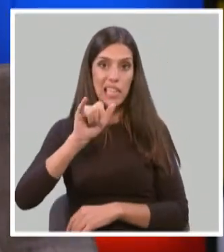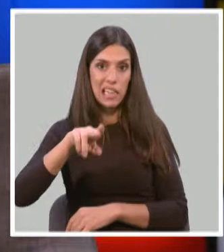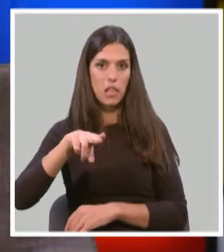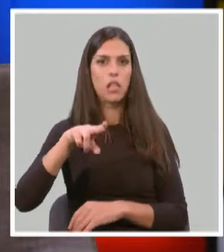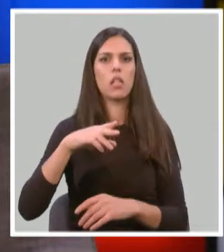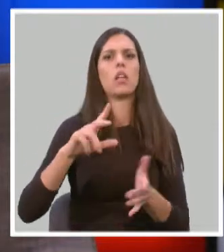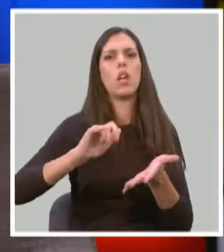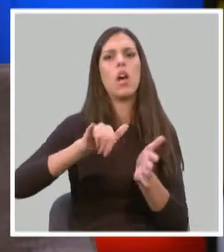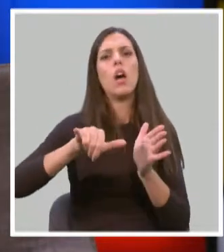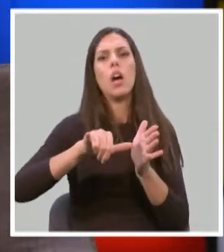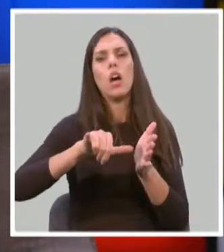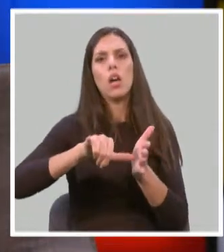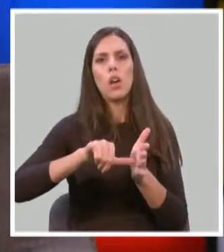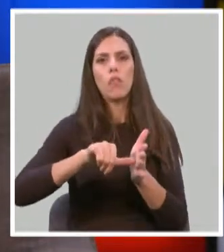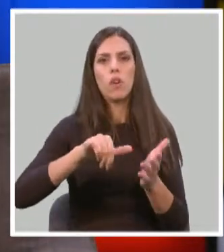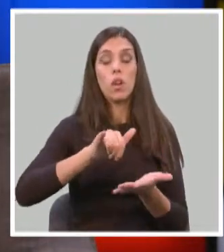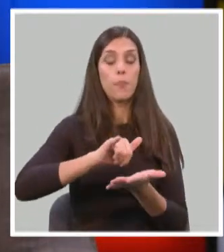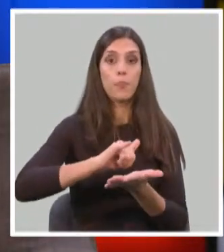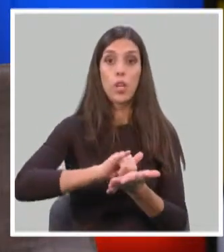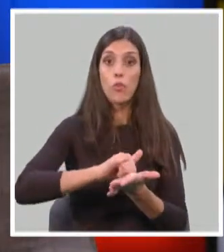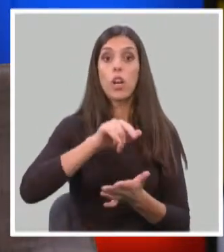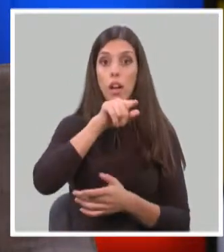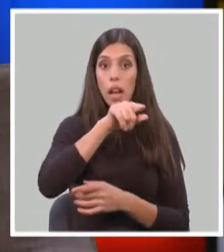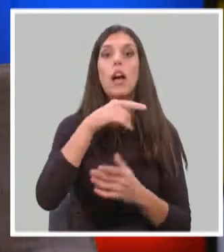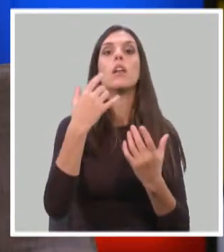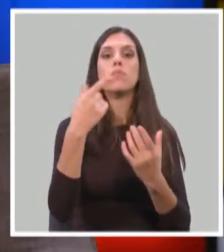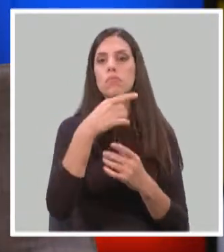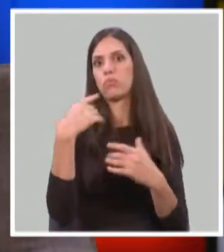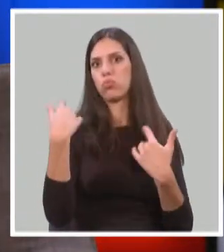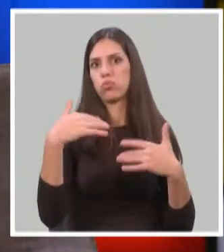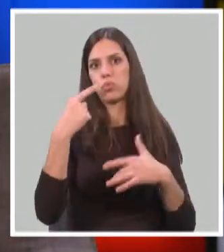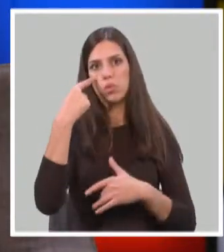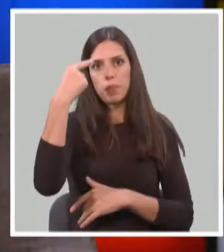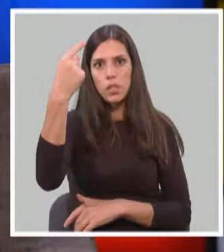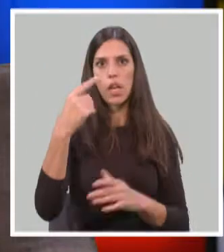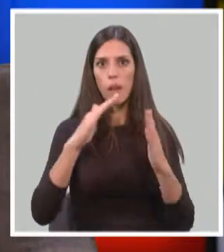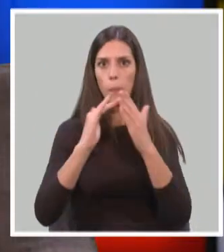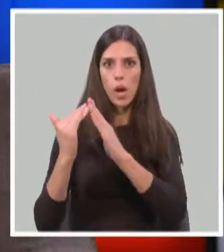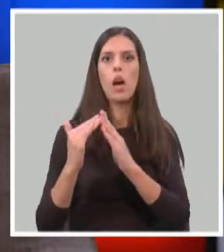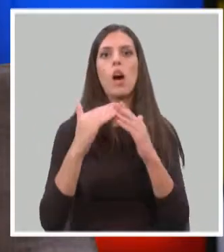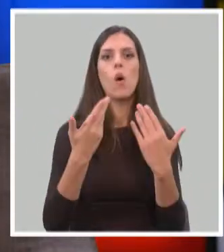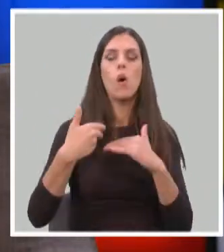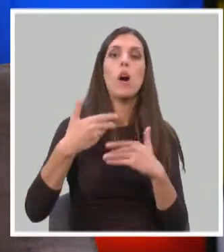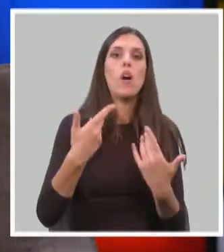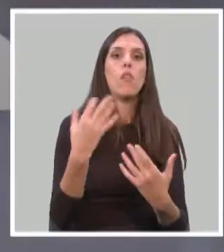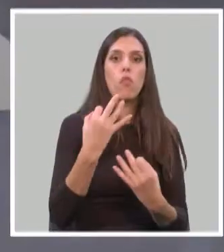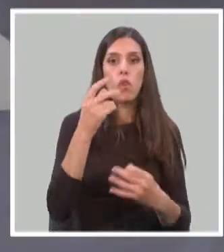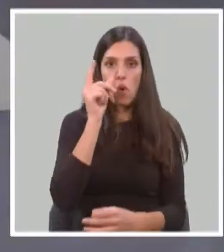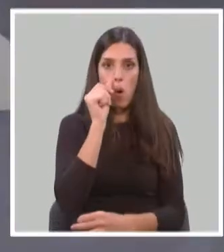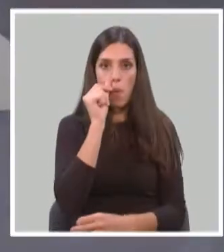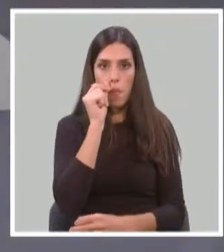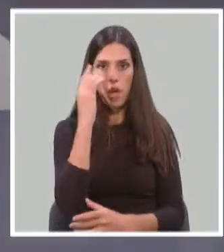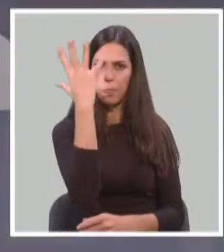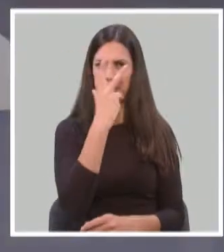relativamente perigoso de Nova Iorque. E o Lou Reed aparece numa cena, assim, num bar shady, com